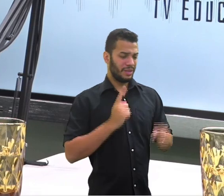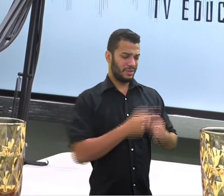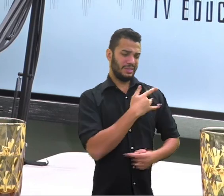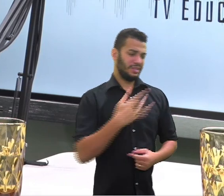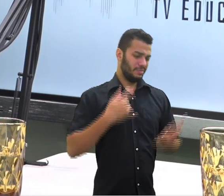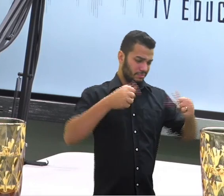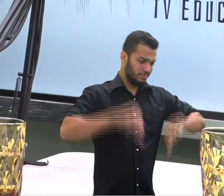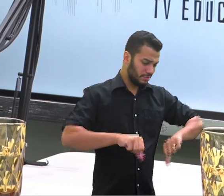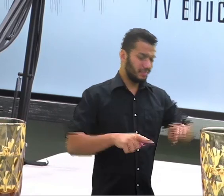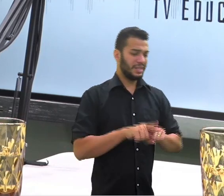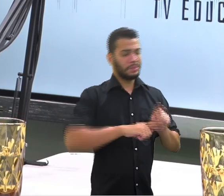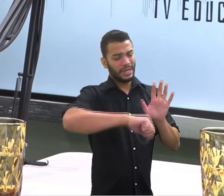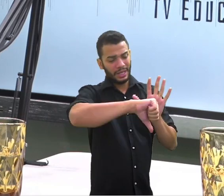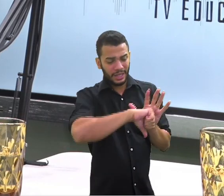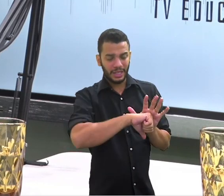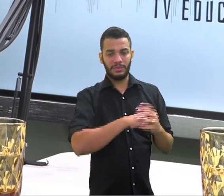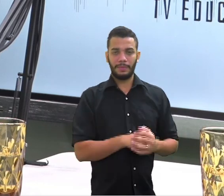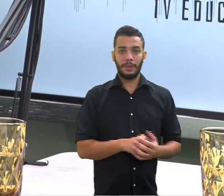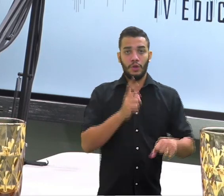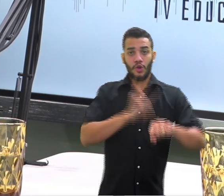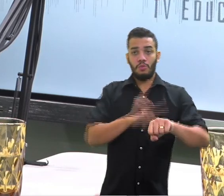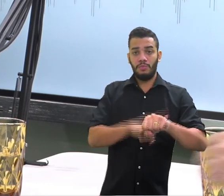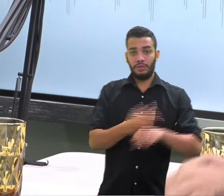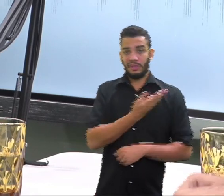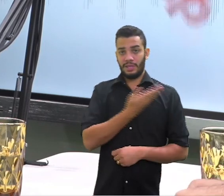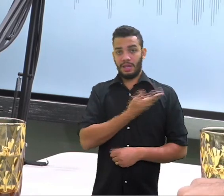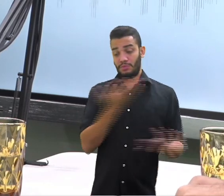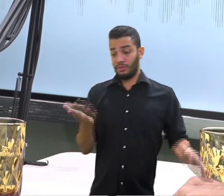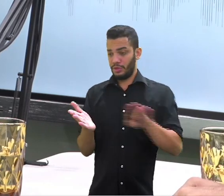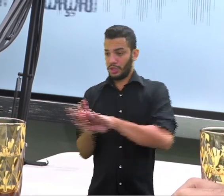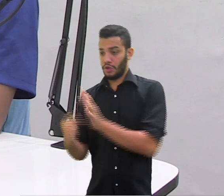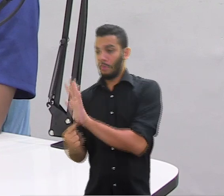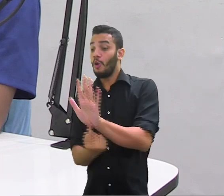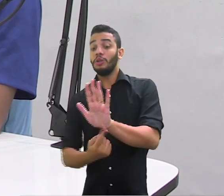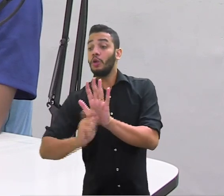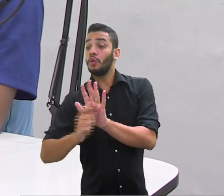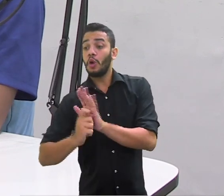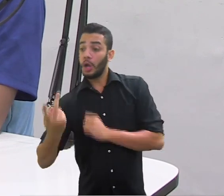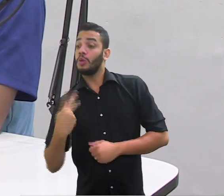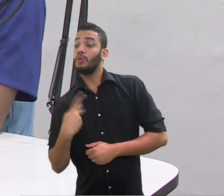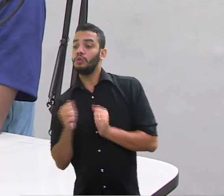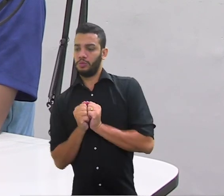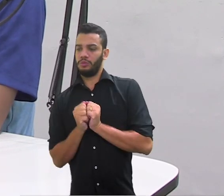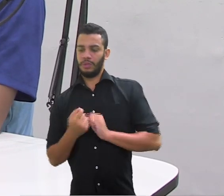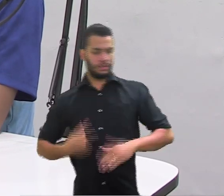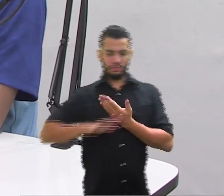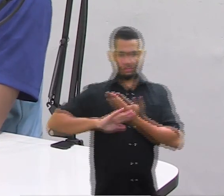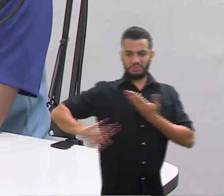turmas. Mas se for olhar o número de alunos e escolas, é muito grande. a escola que